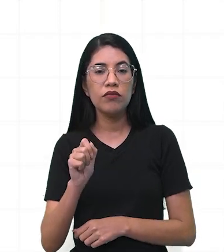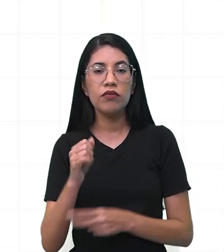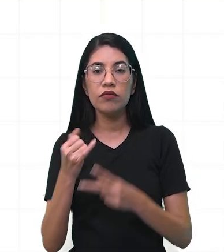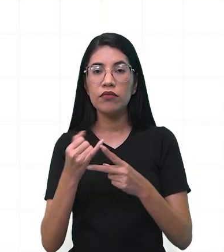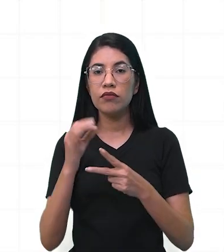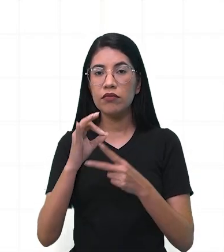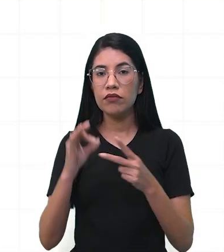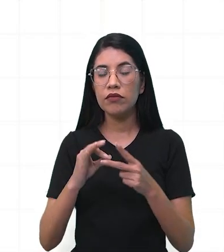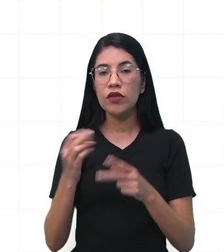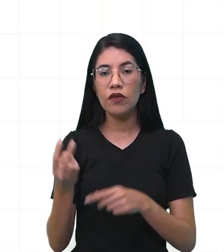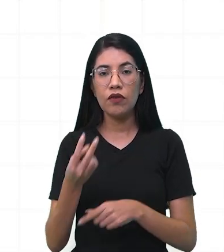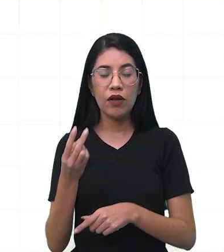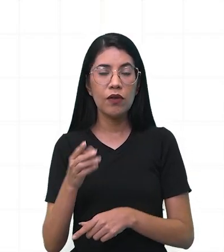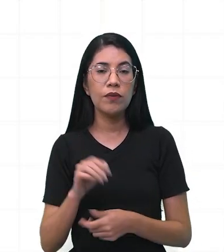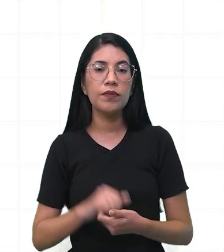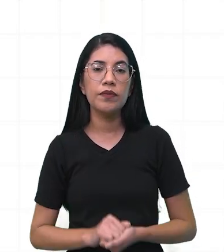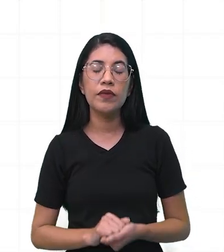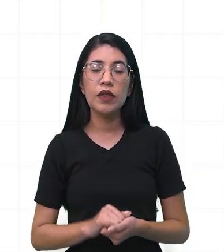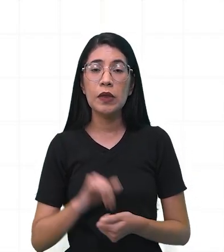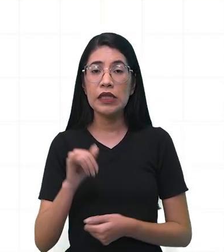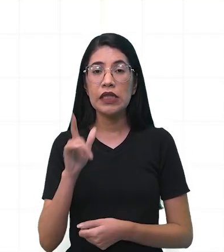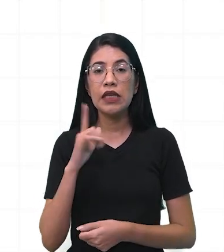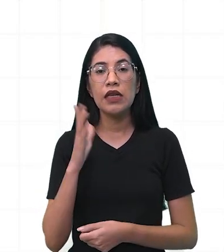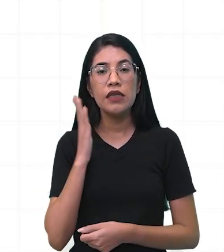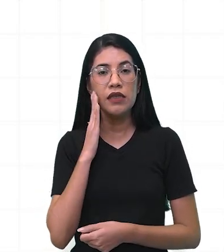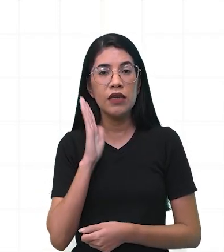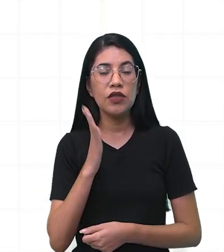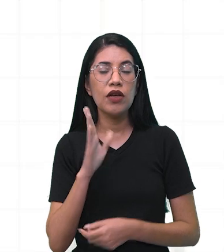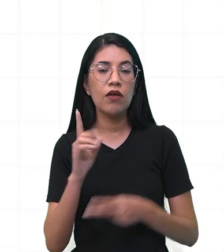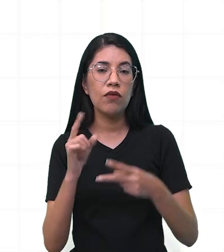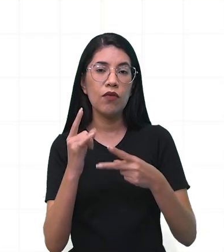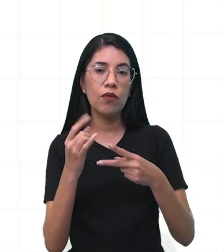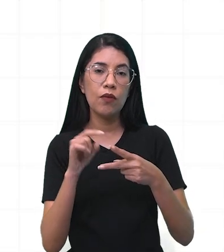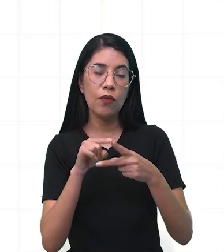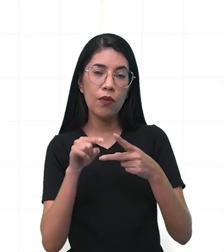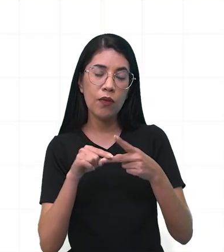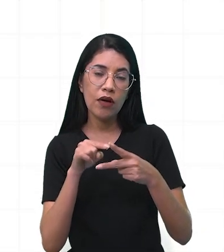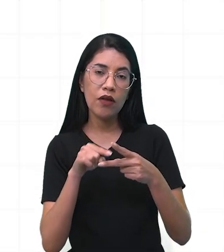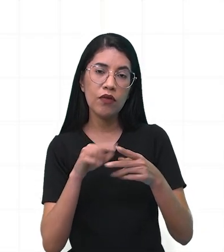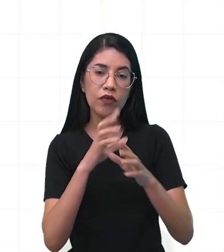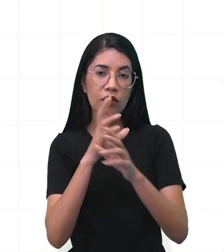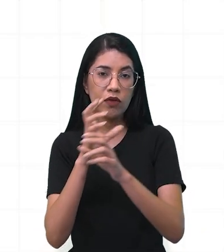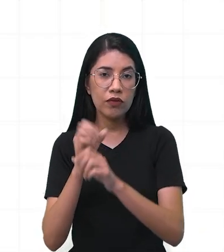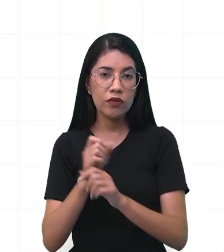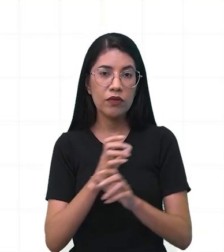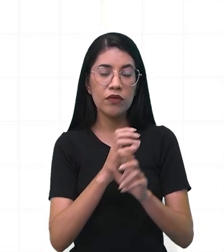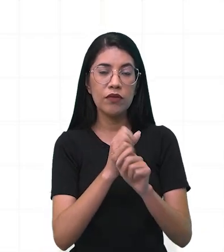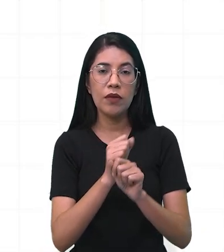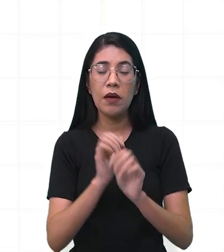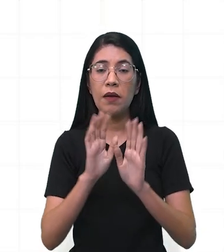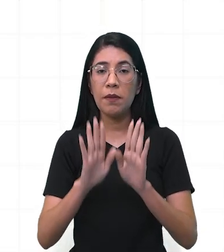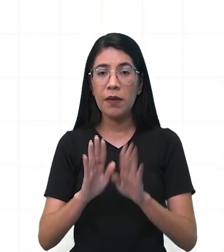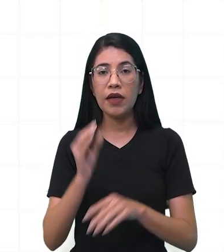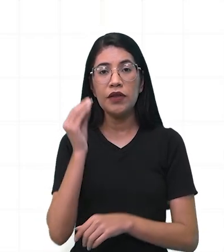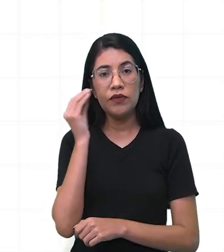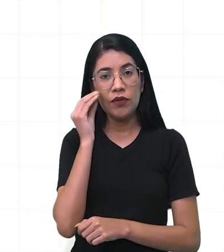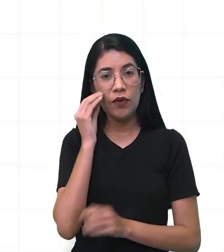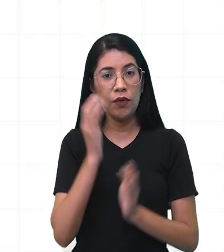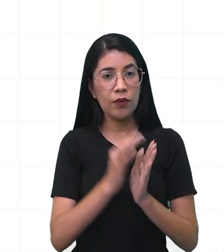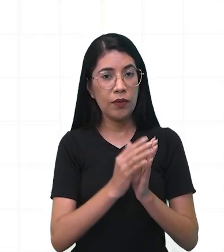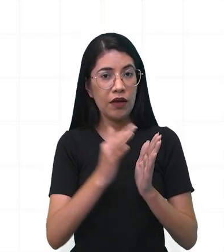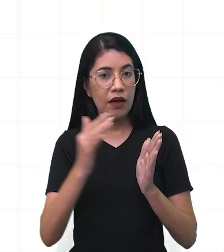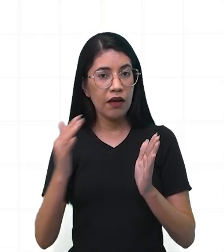professora? Se eu sei, então, quais são os ângulos, basta eu somar. Mas nós verificamos na nossa